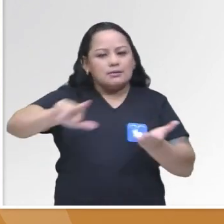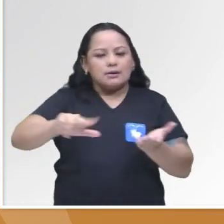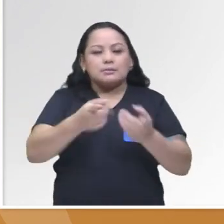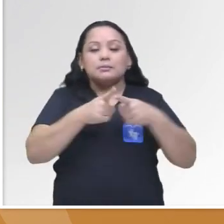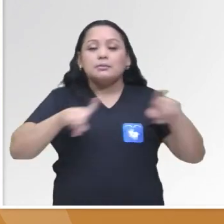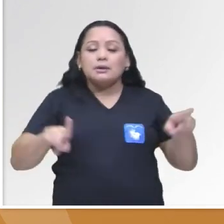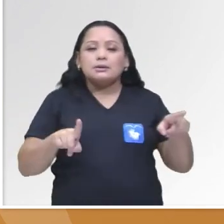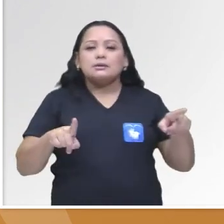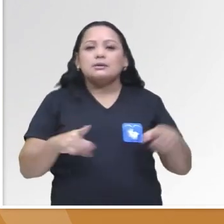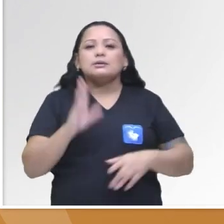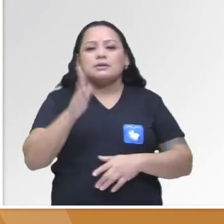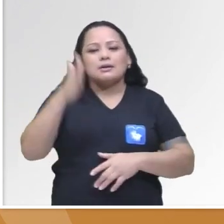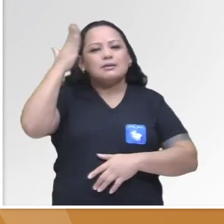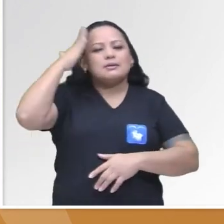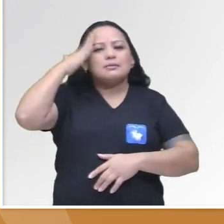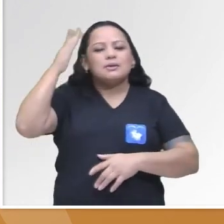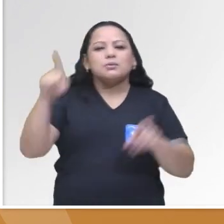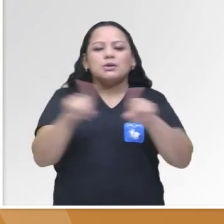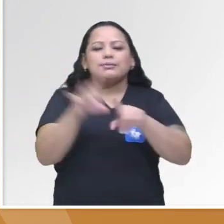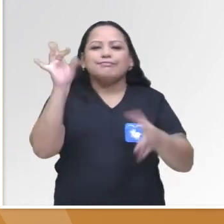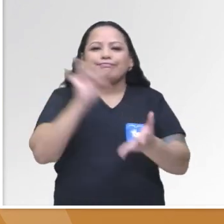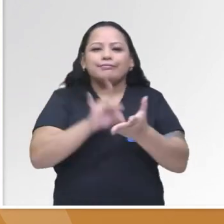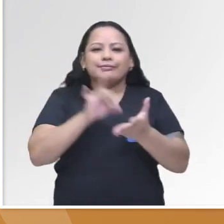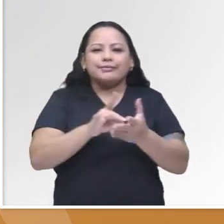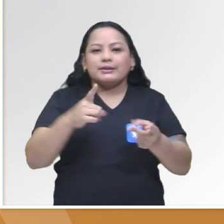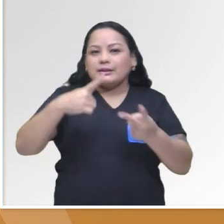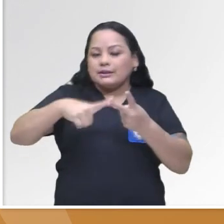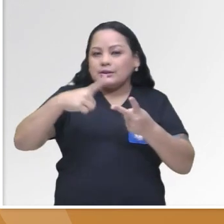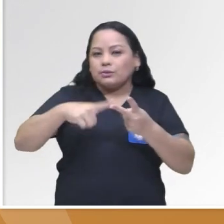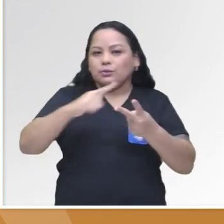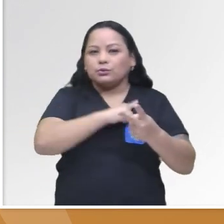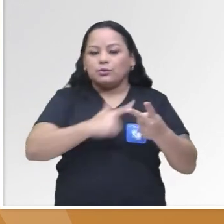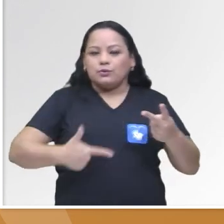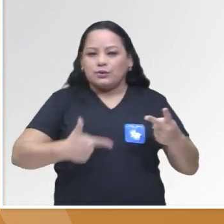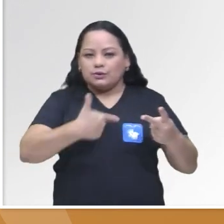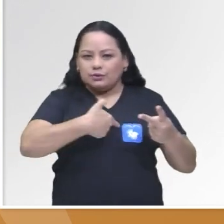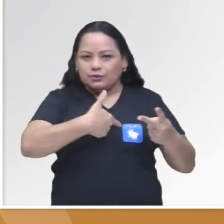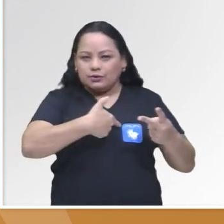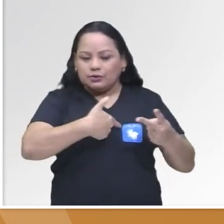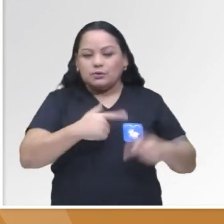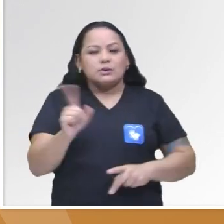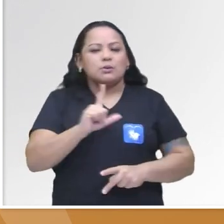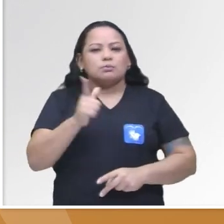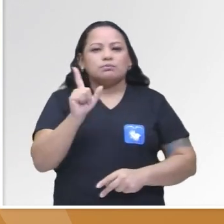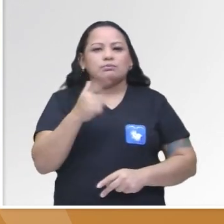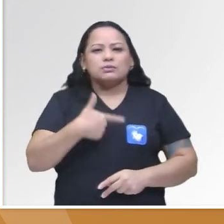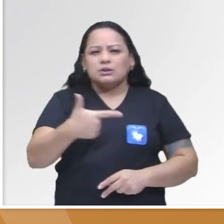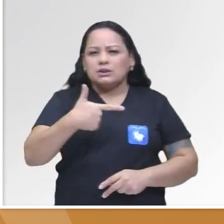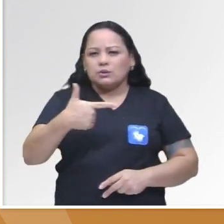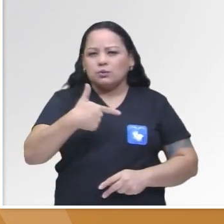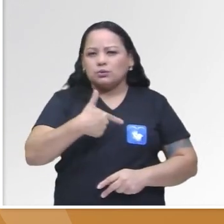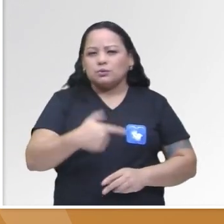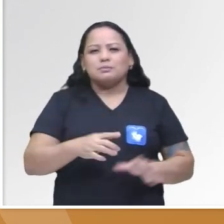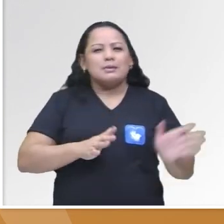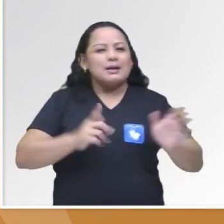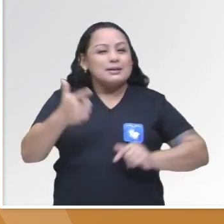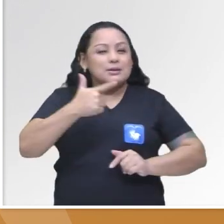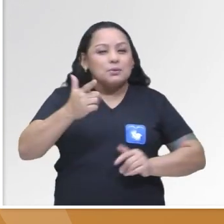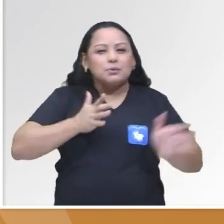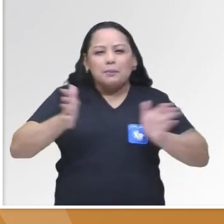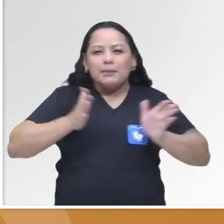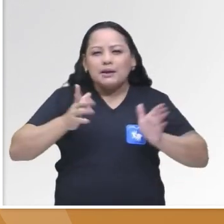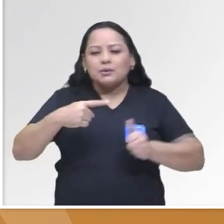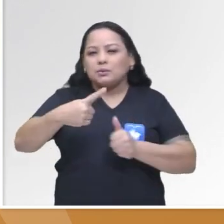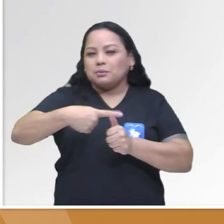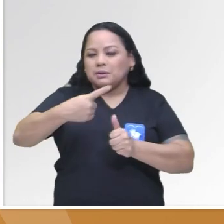Mas a gente sabe também que justamente esse segundo governo Vargas, ou melhor, segundo período do primeiro